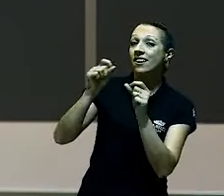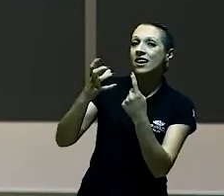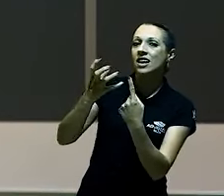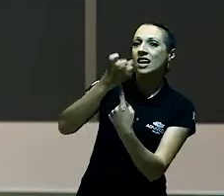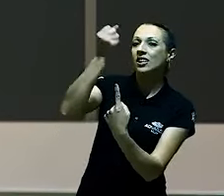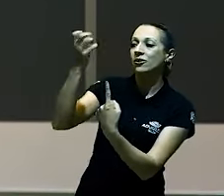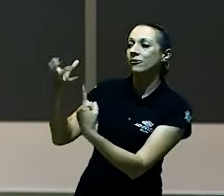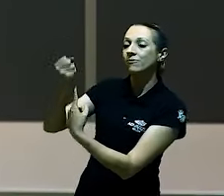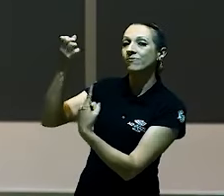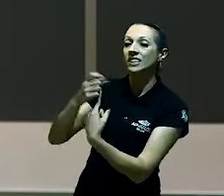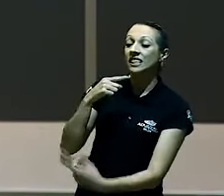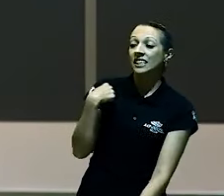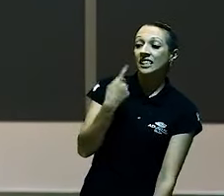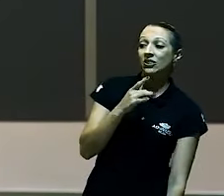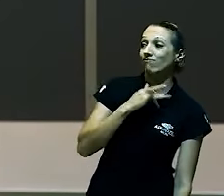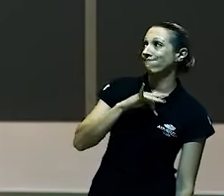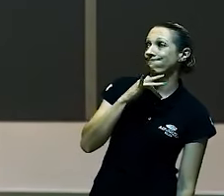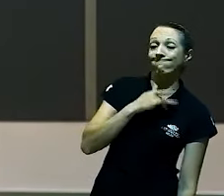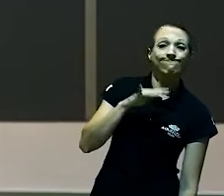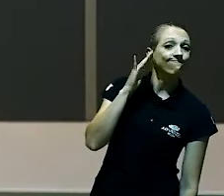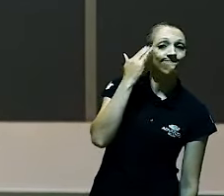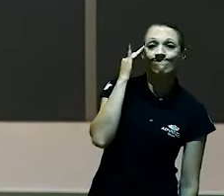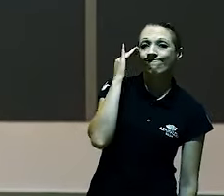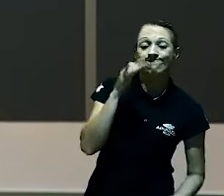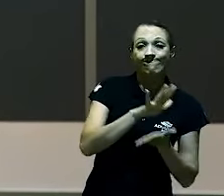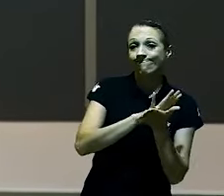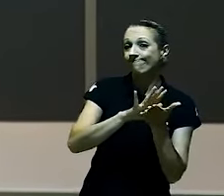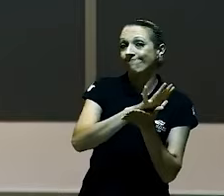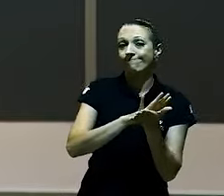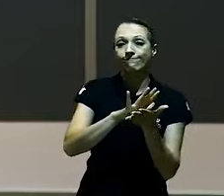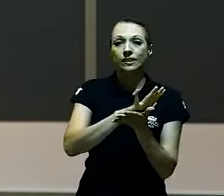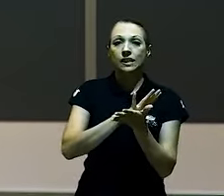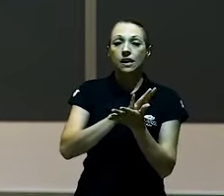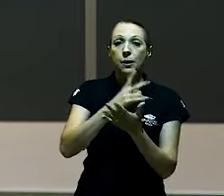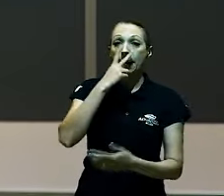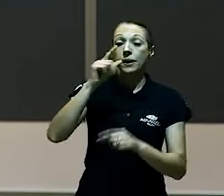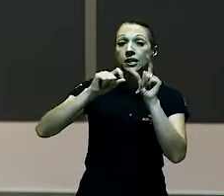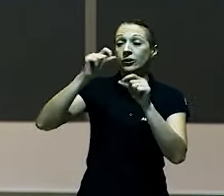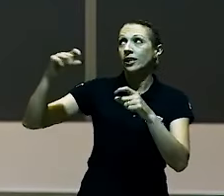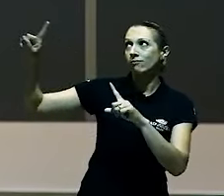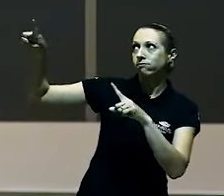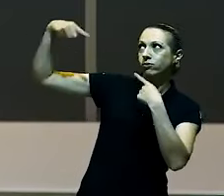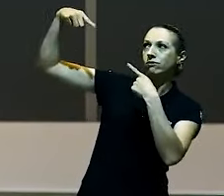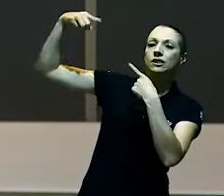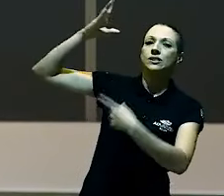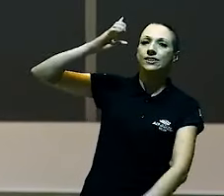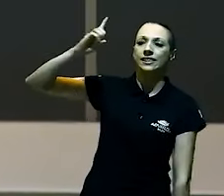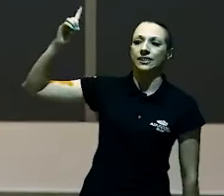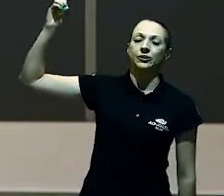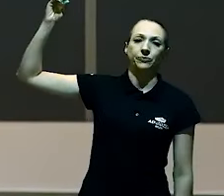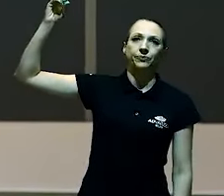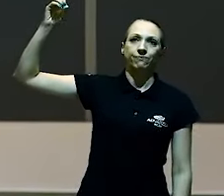nós quereria estar em conflito com Deus. É muito angustiante para mim pensar em estar em um confronto com Deus,